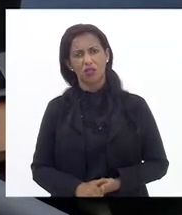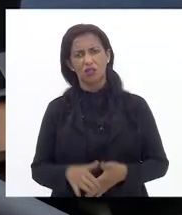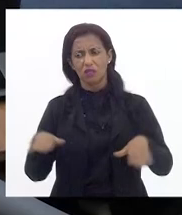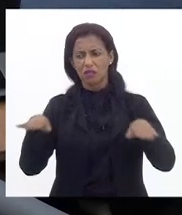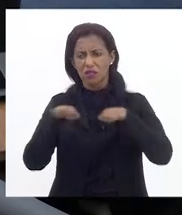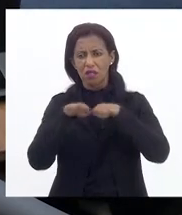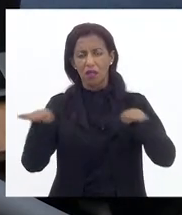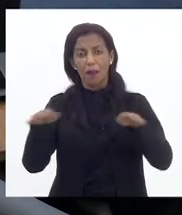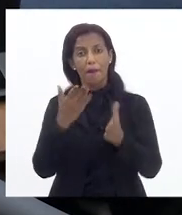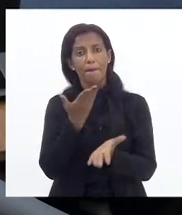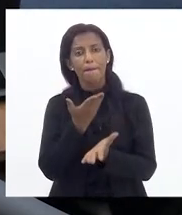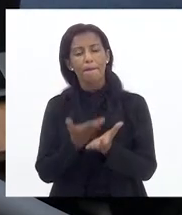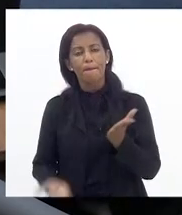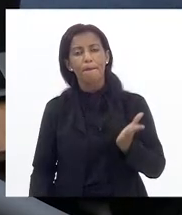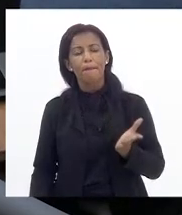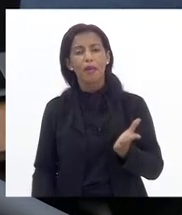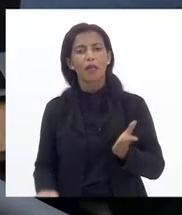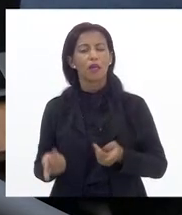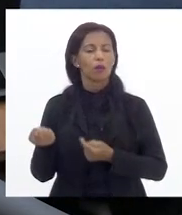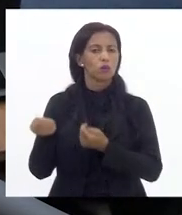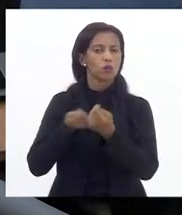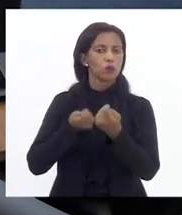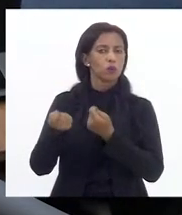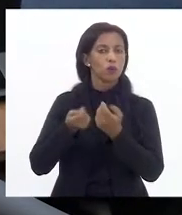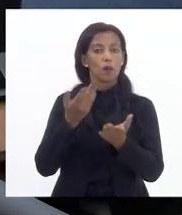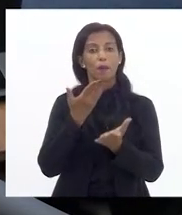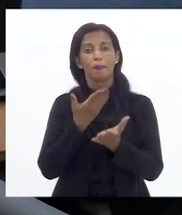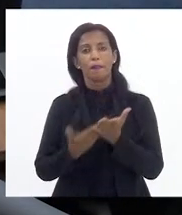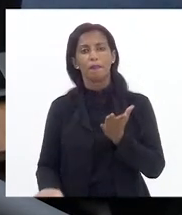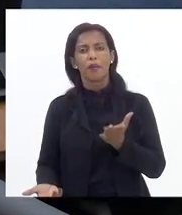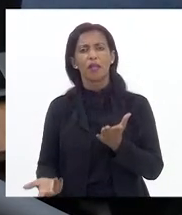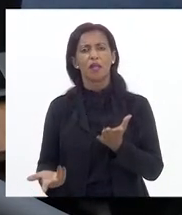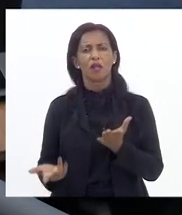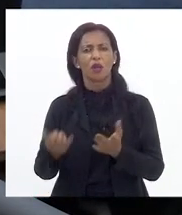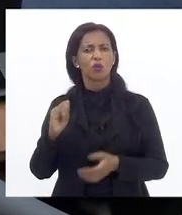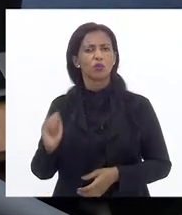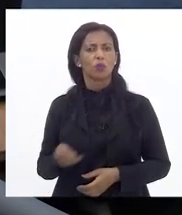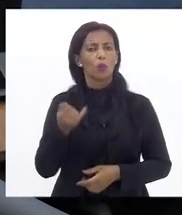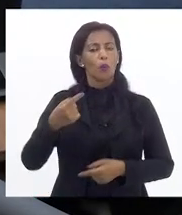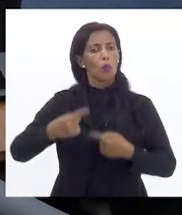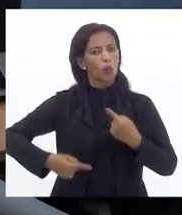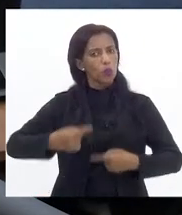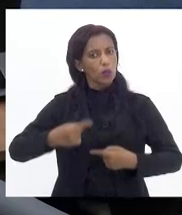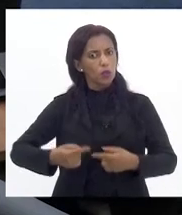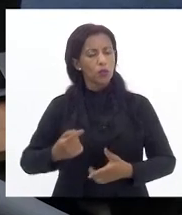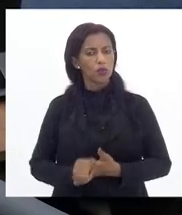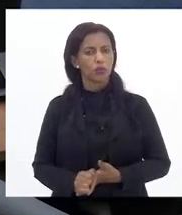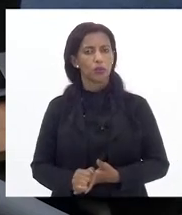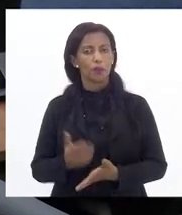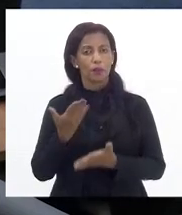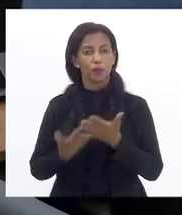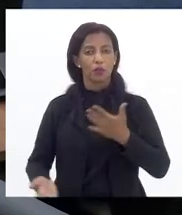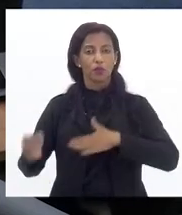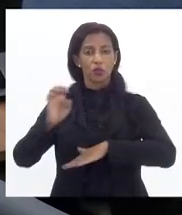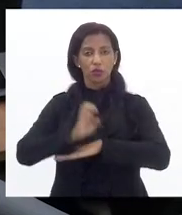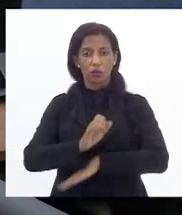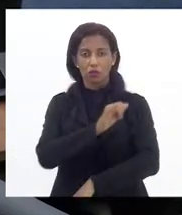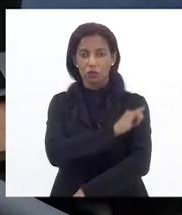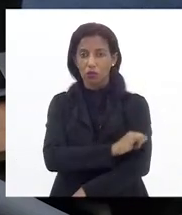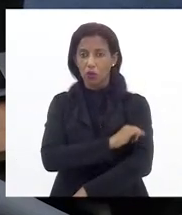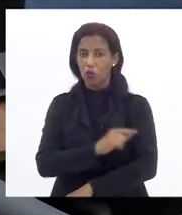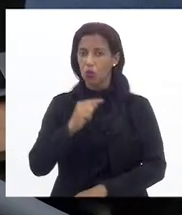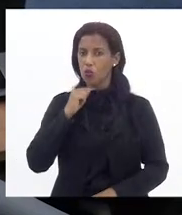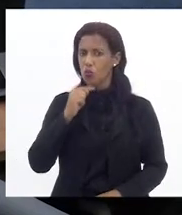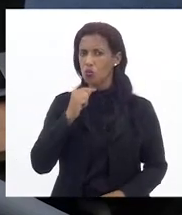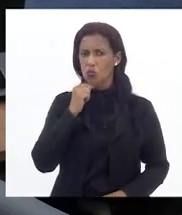modelo perdemos preciso e econômico e perdemos prestígio político o estado do Rio de Janeiro não